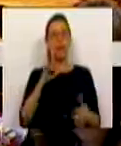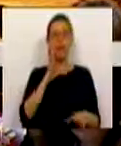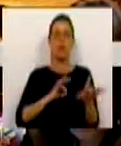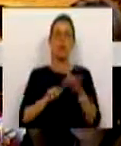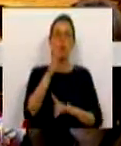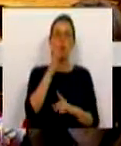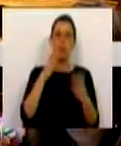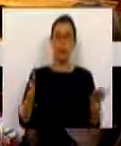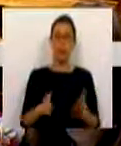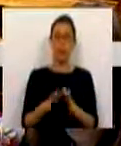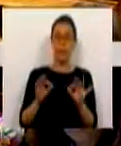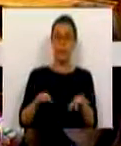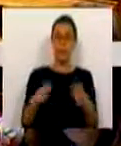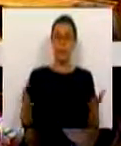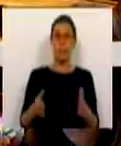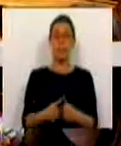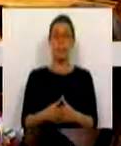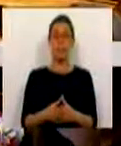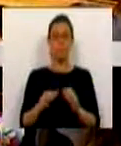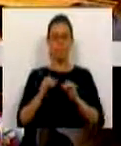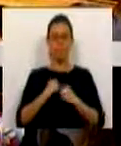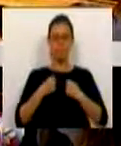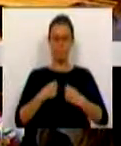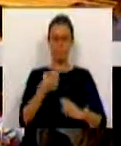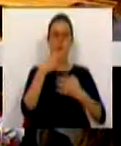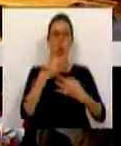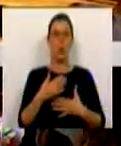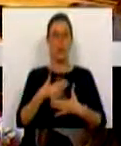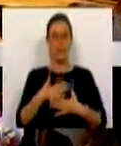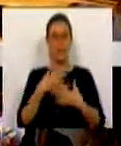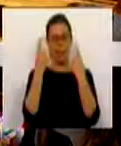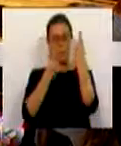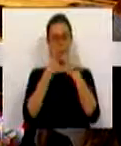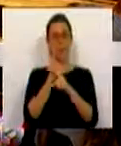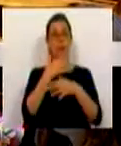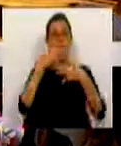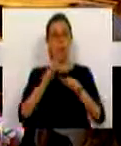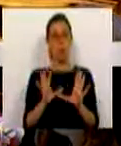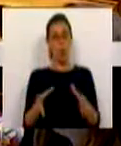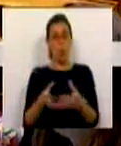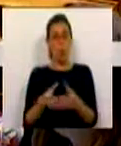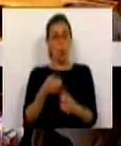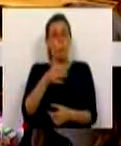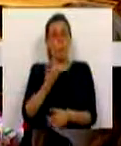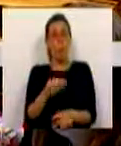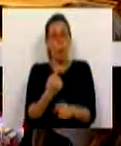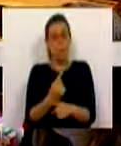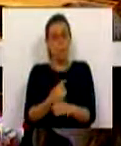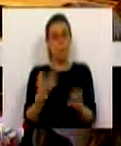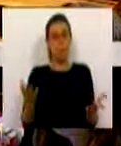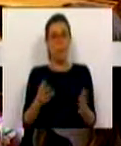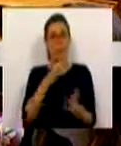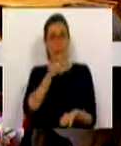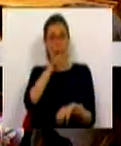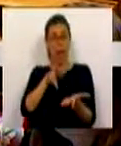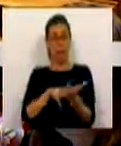e senhores deputados, termino com a minha firme convicção e também a convicção do Grupo Parlamentar do Partido Socialista que, com